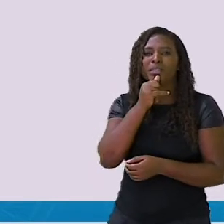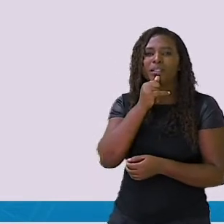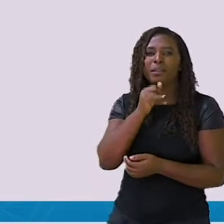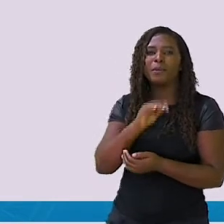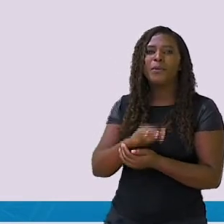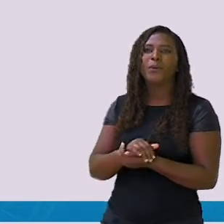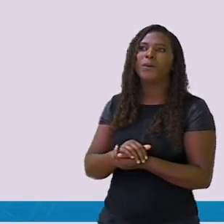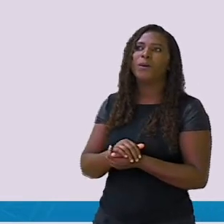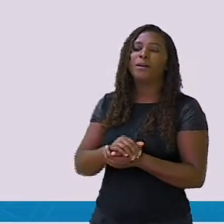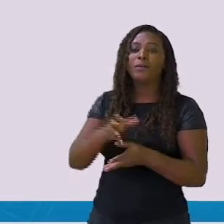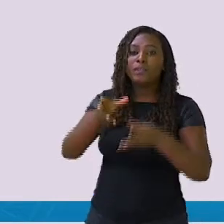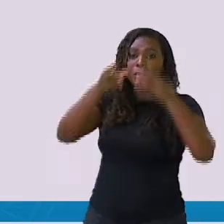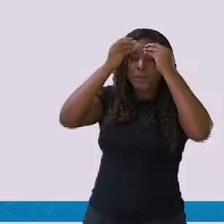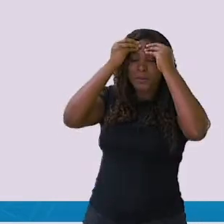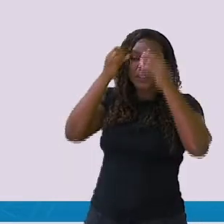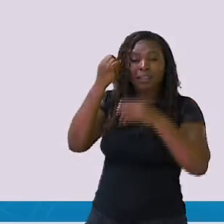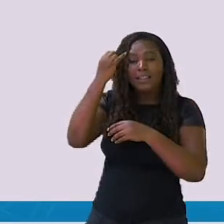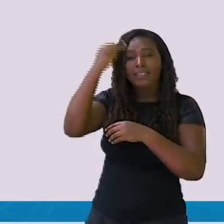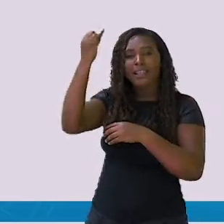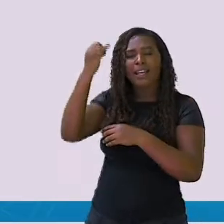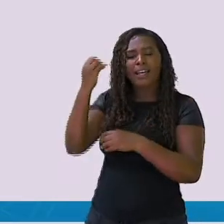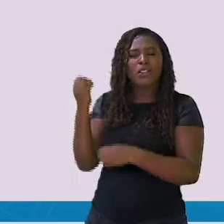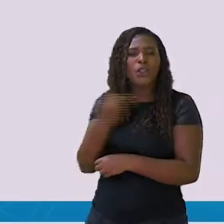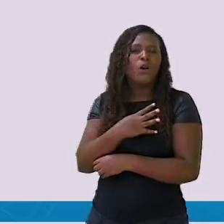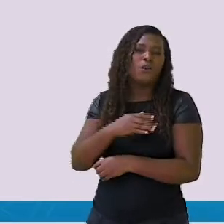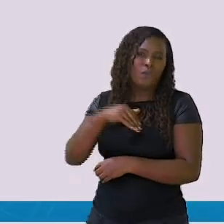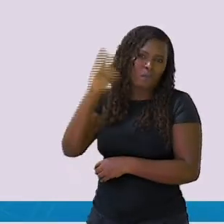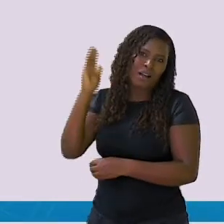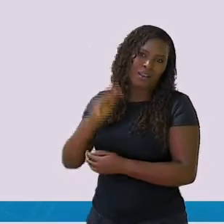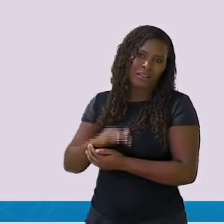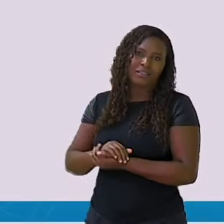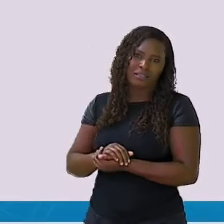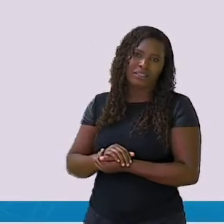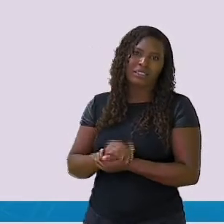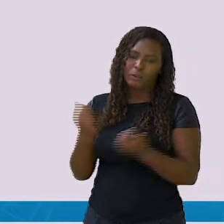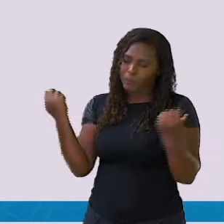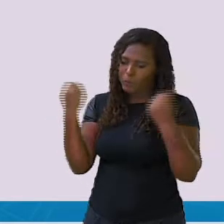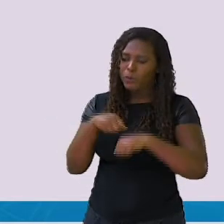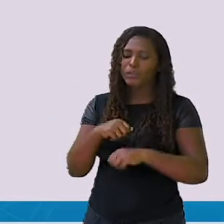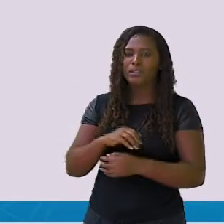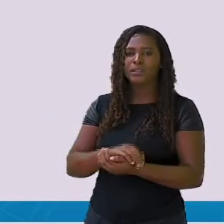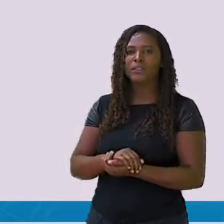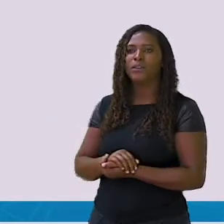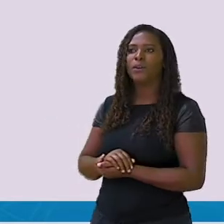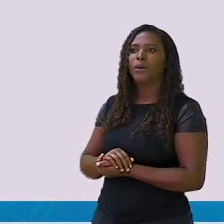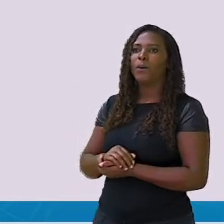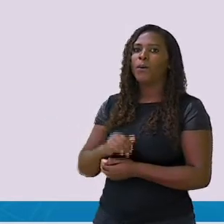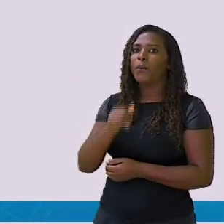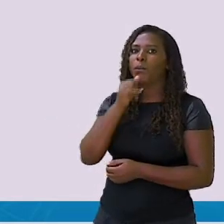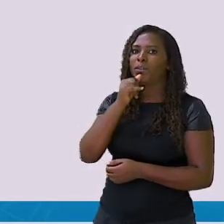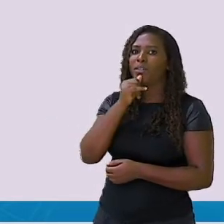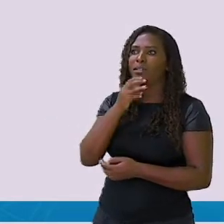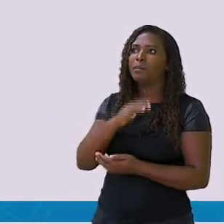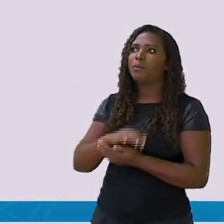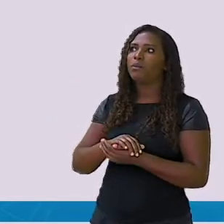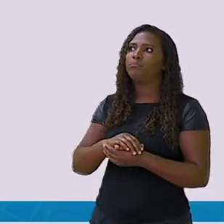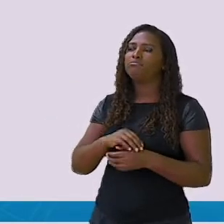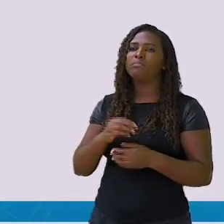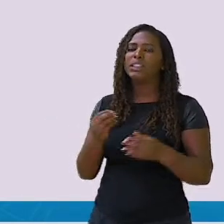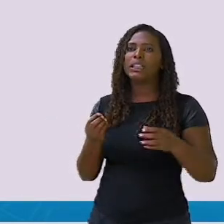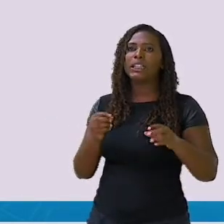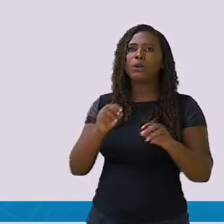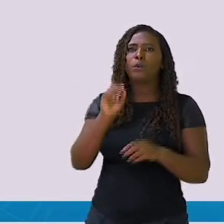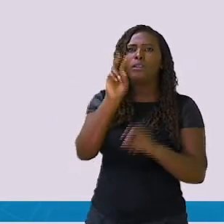geração de novas ideias, né? Então, dentro do tema prevenção, eu consigo pensar em várias coisas. Por